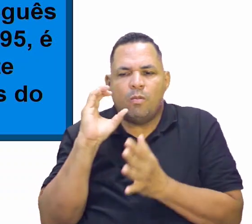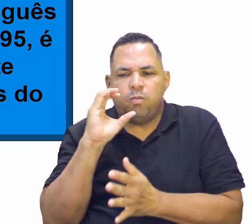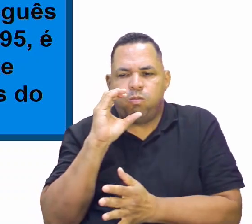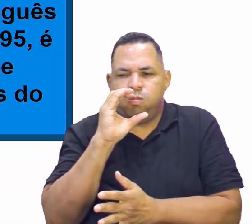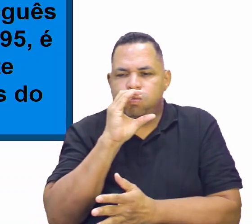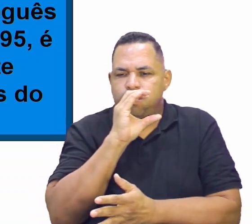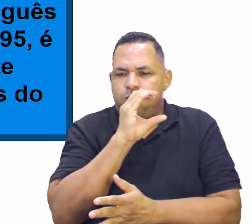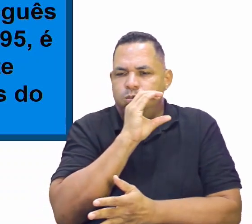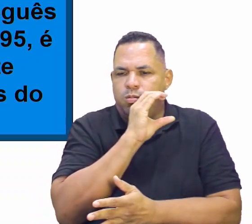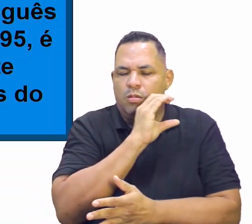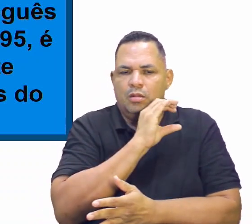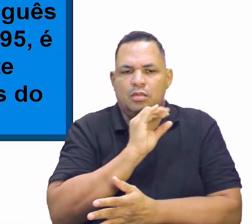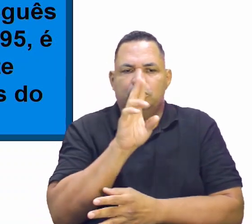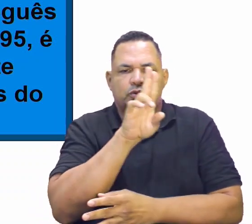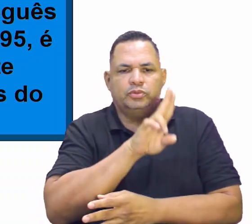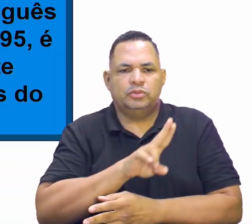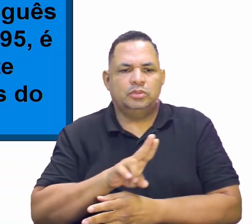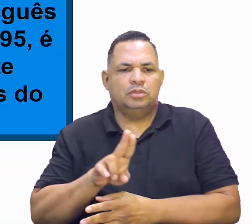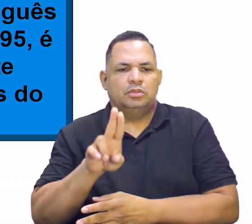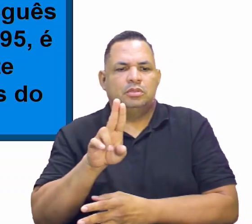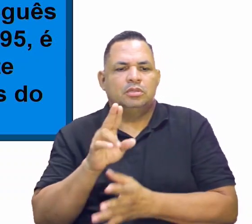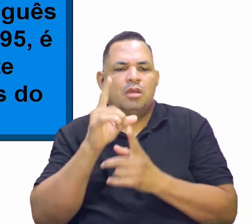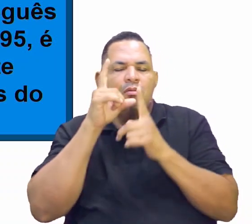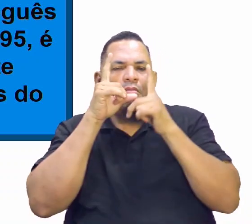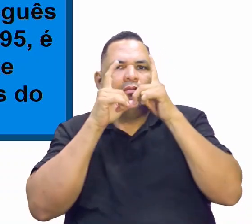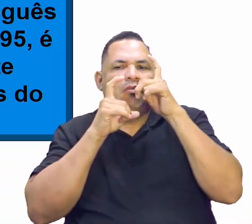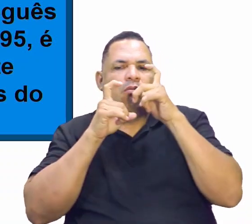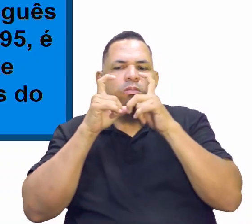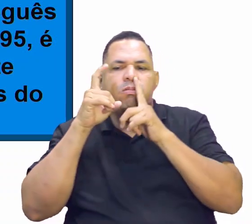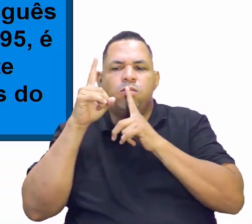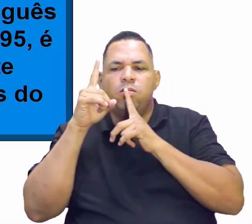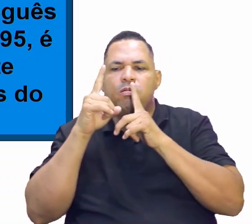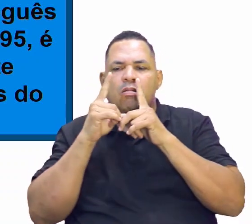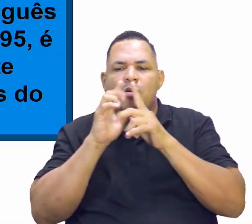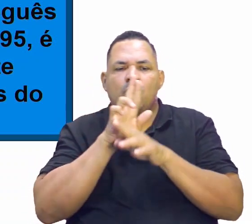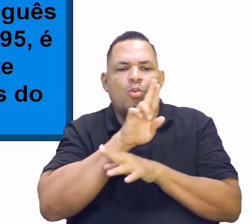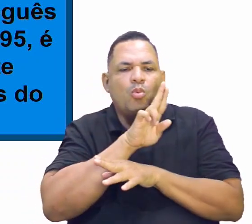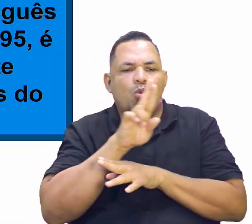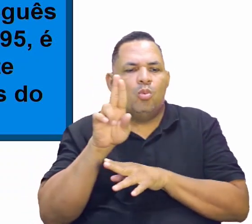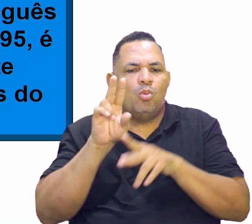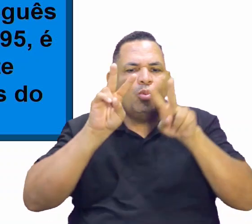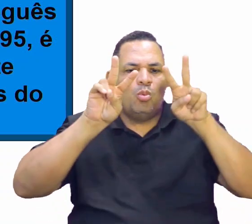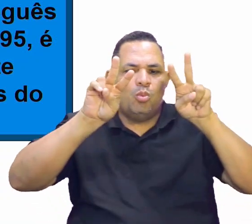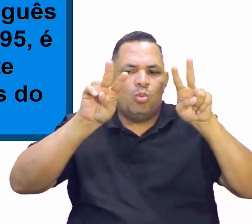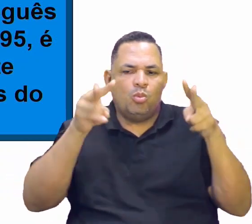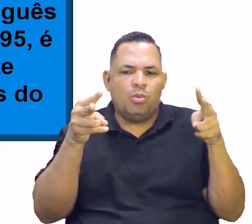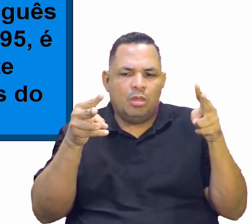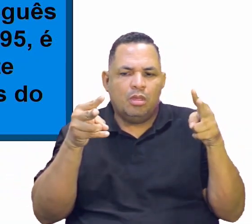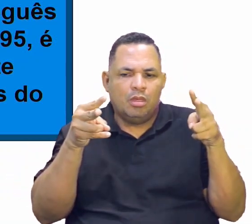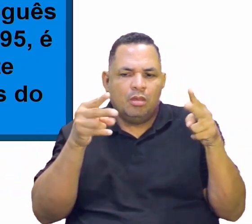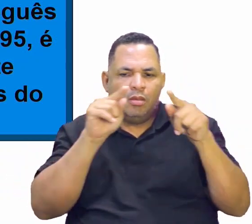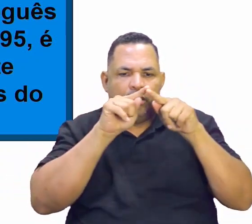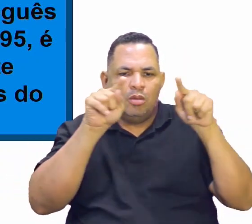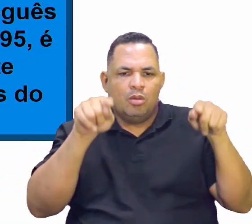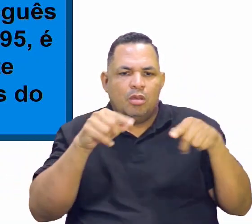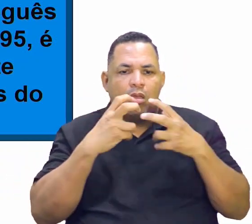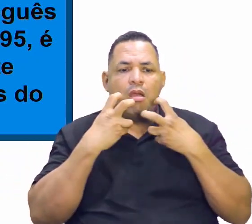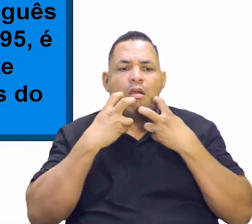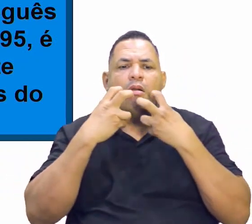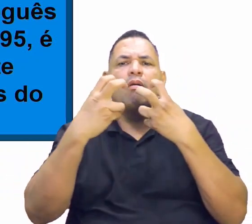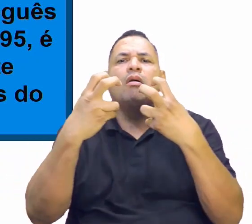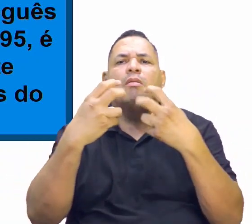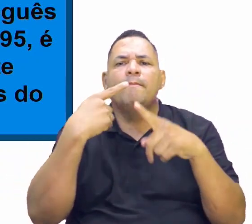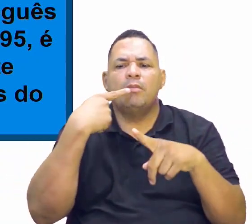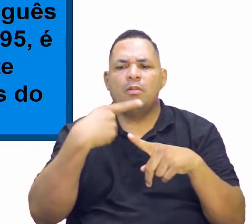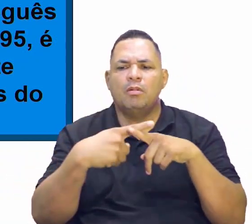que foram usadas. Olha a expressão. Olha o nome, o título do quadro. O grito. Mas por